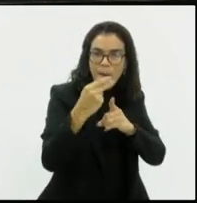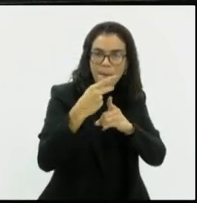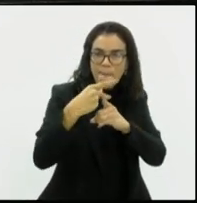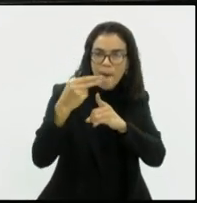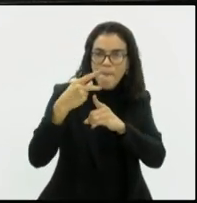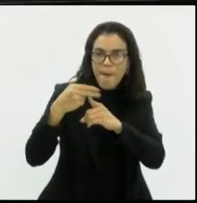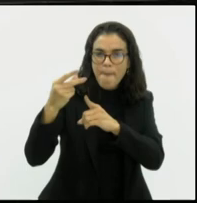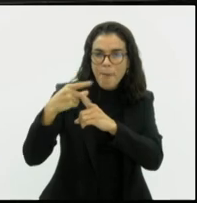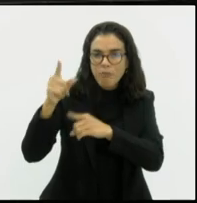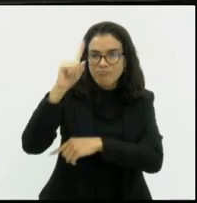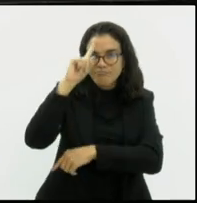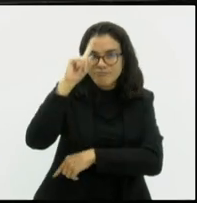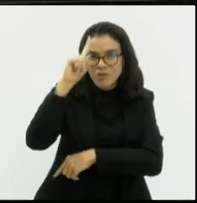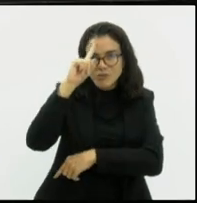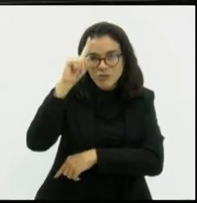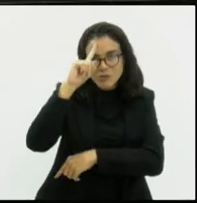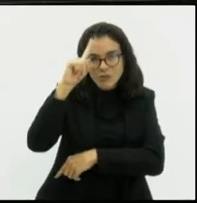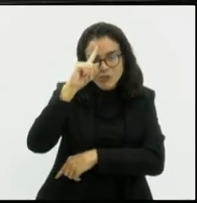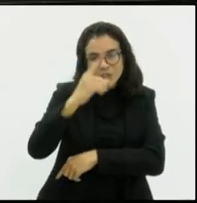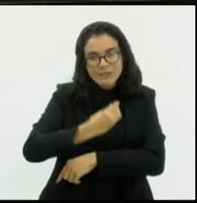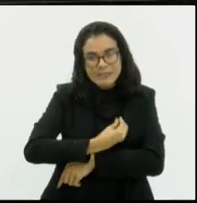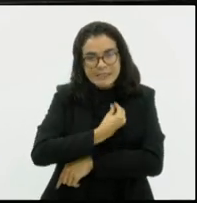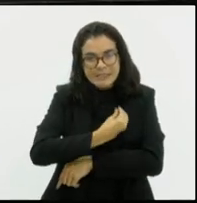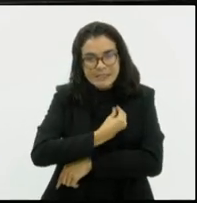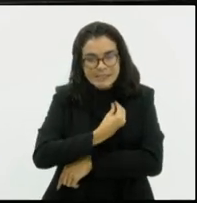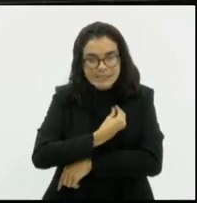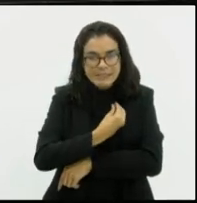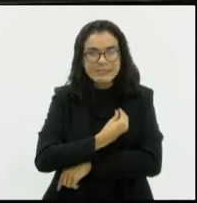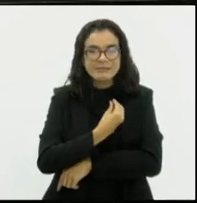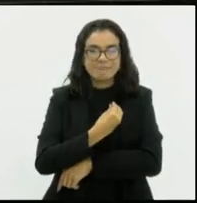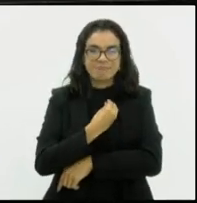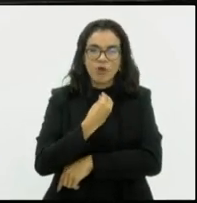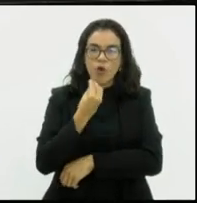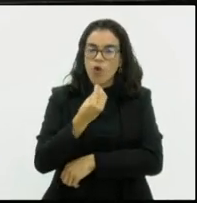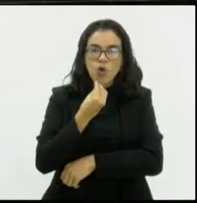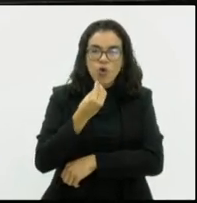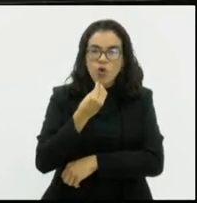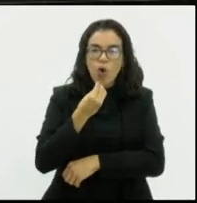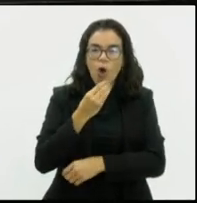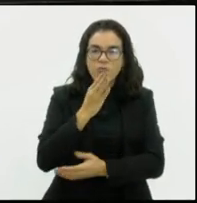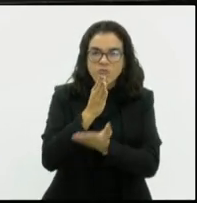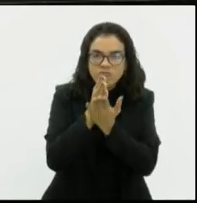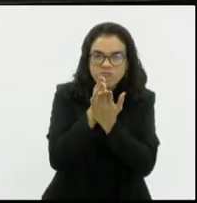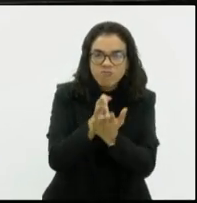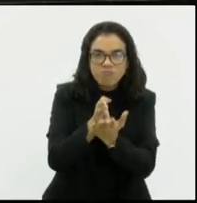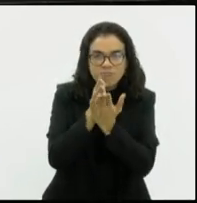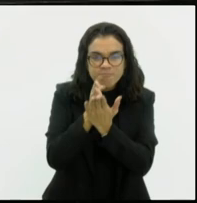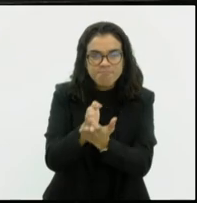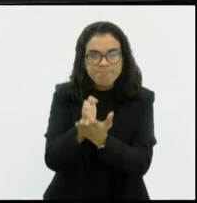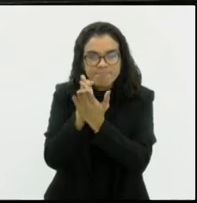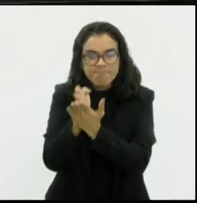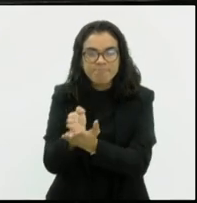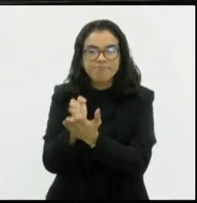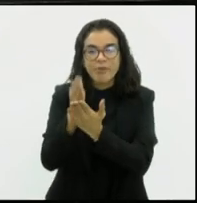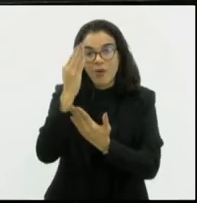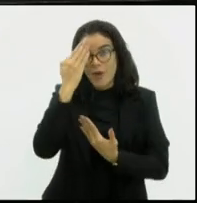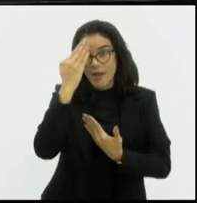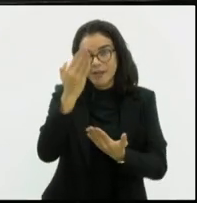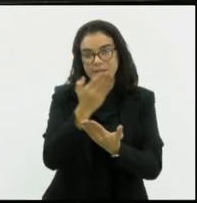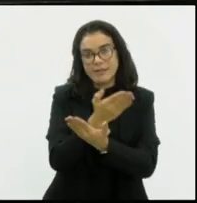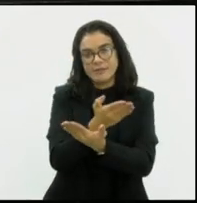passo cada dia da minha vida buscando como honrar. E eu agradeço a todos vocês